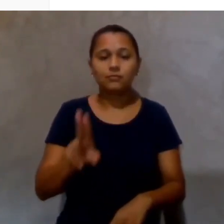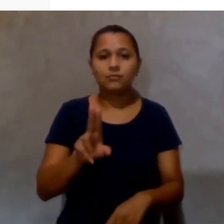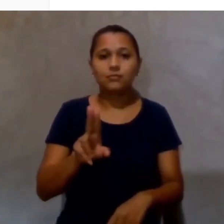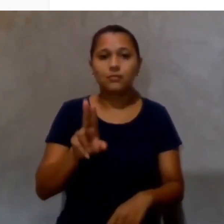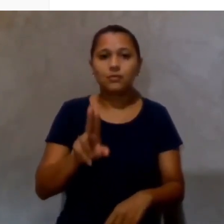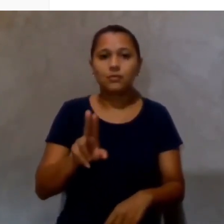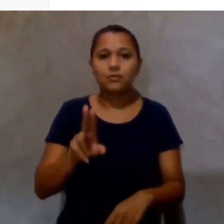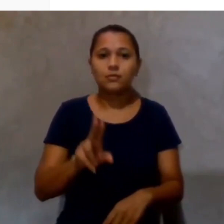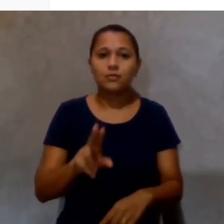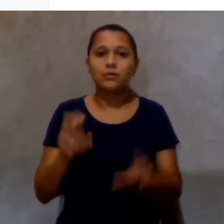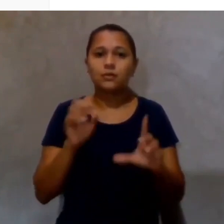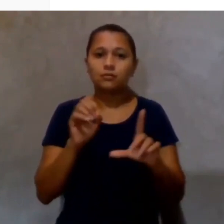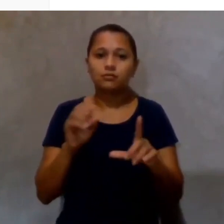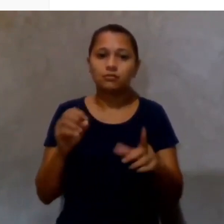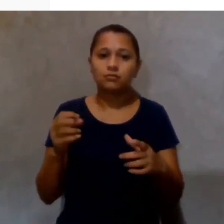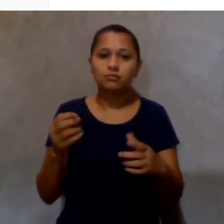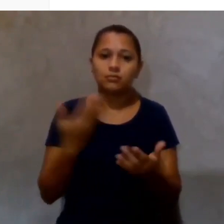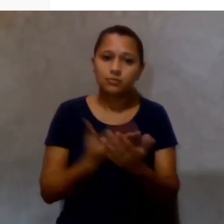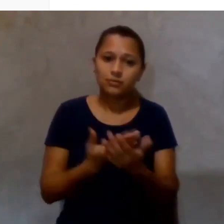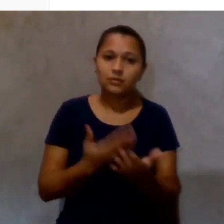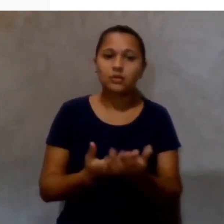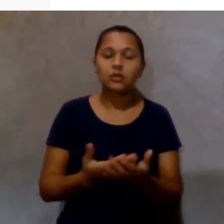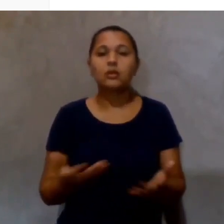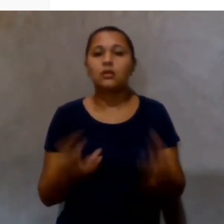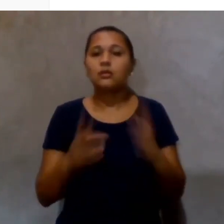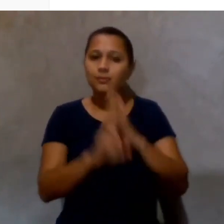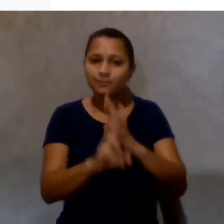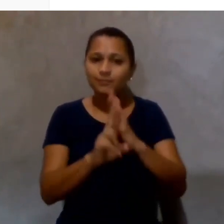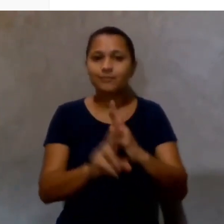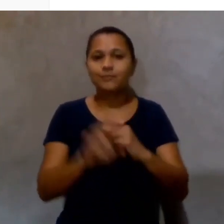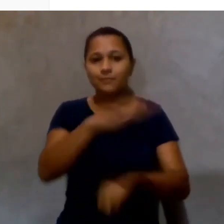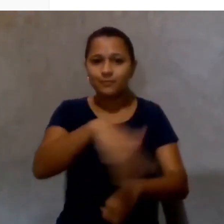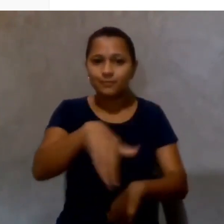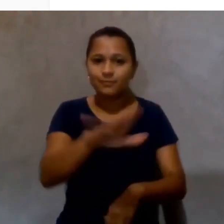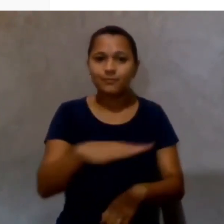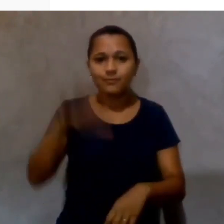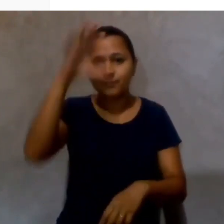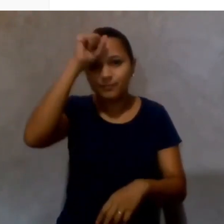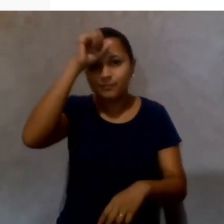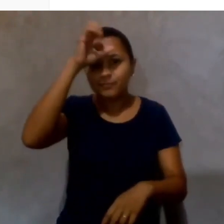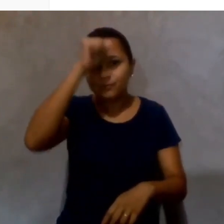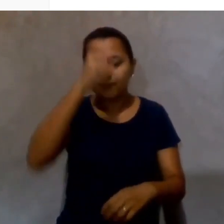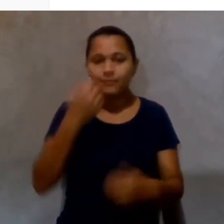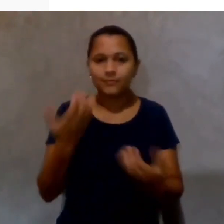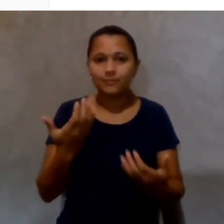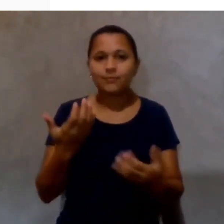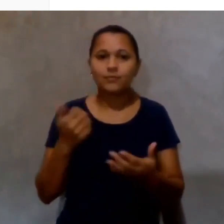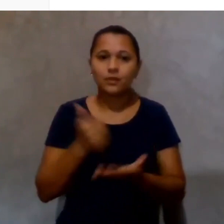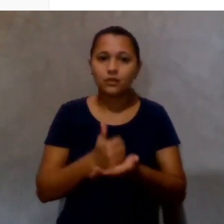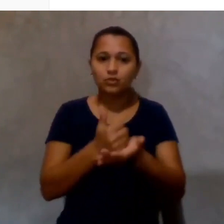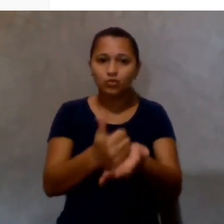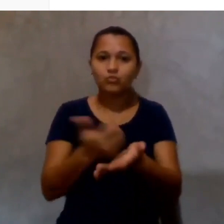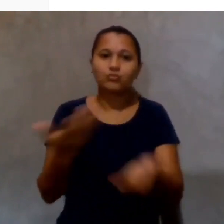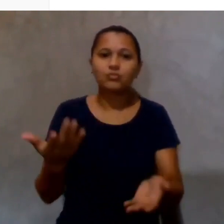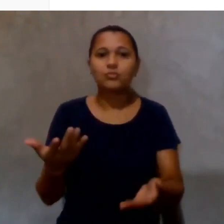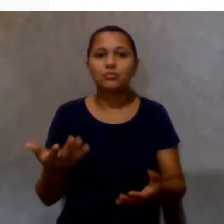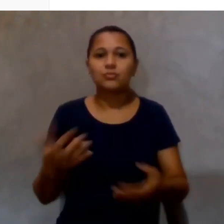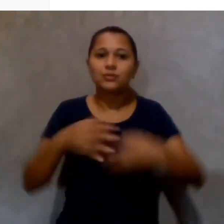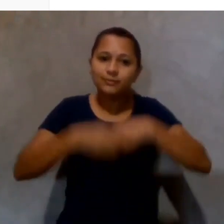como consulta para a nossa videoaula. Espero de alguma forma ter contribuído para a aprendizagem de todos.